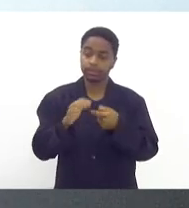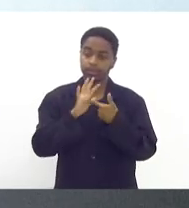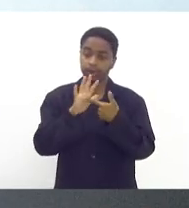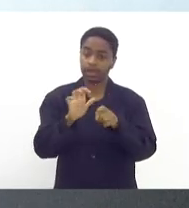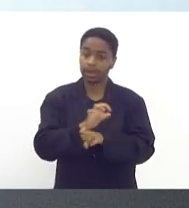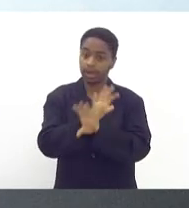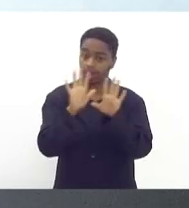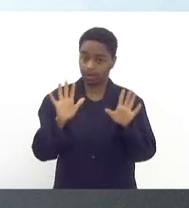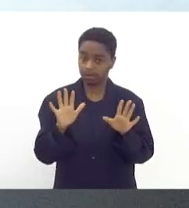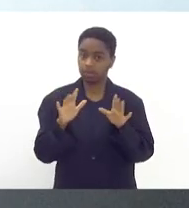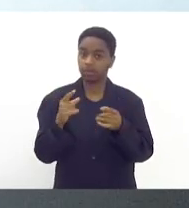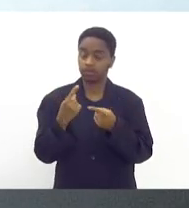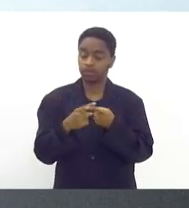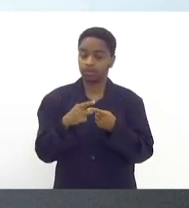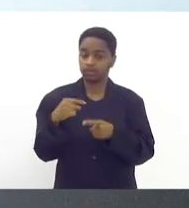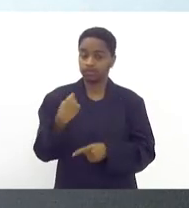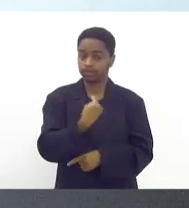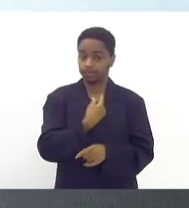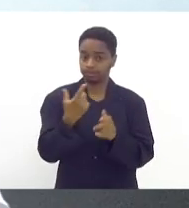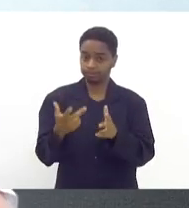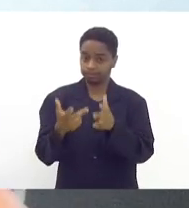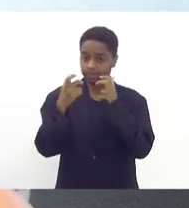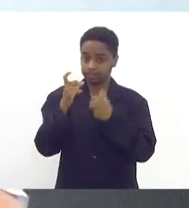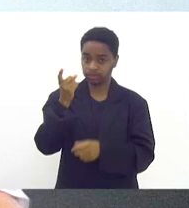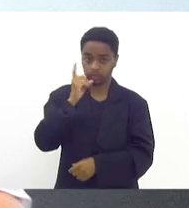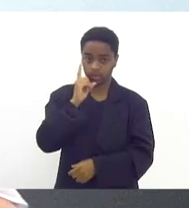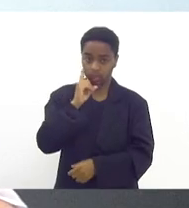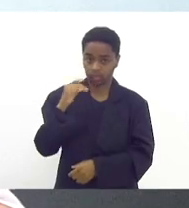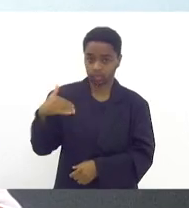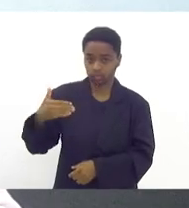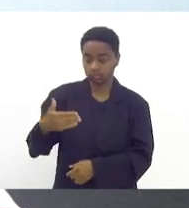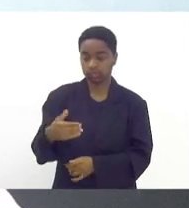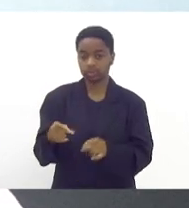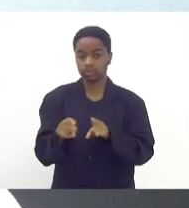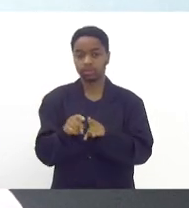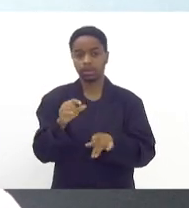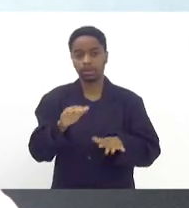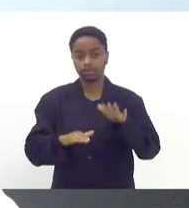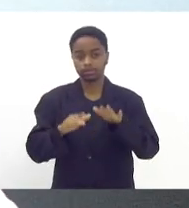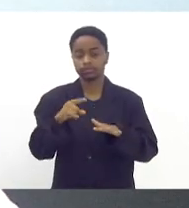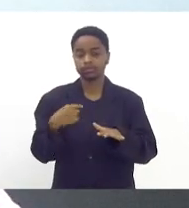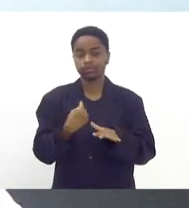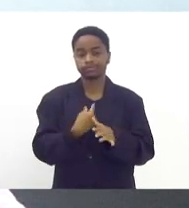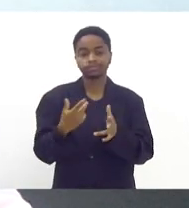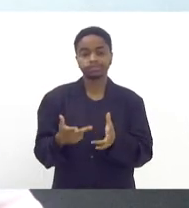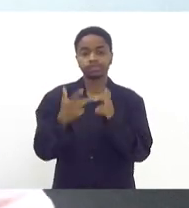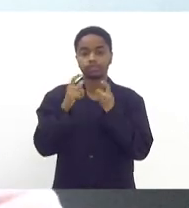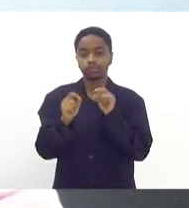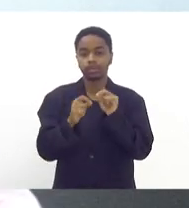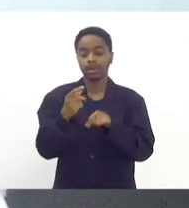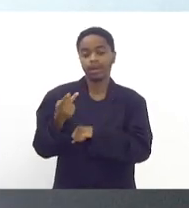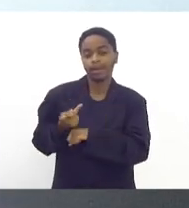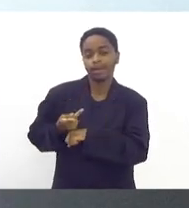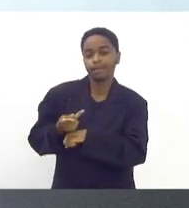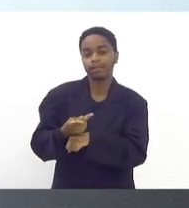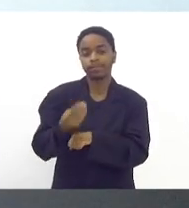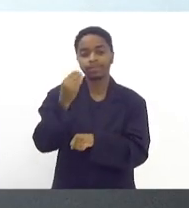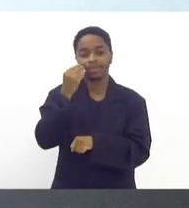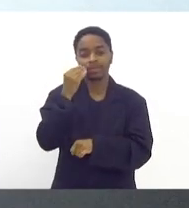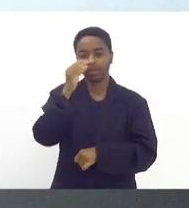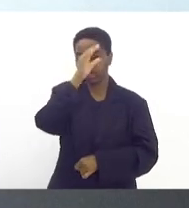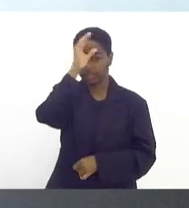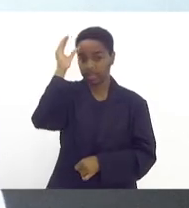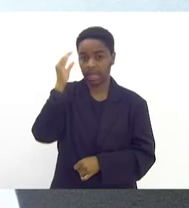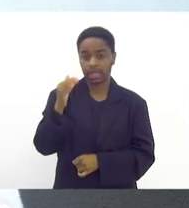quem nós vemos isso no dia a dia nós vemos muitas vezes aquela busca desenfreada pela pela pelo